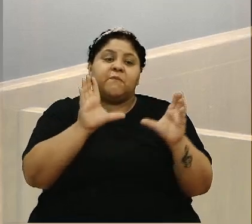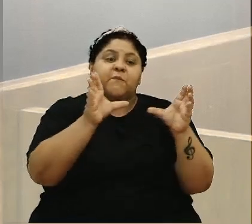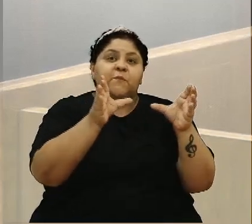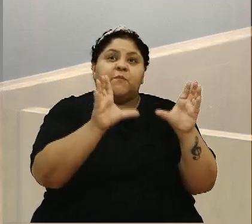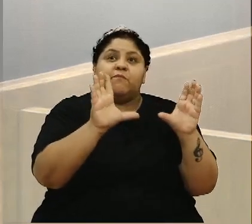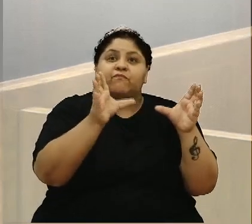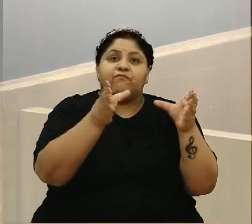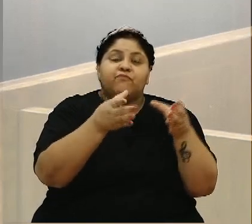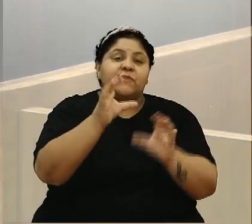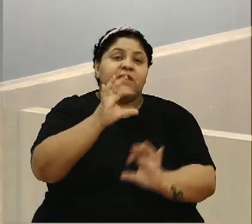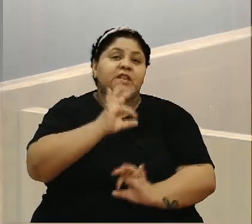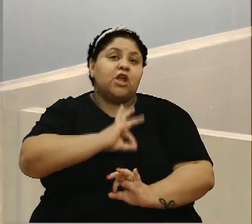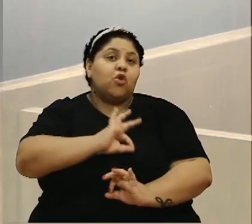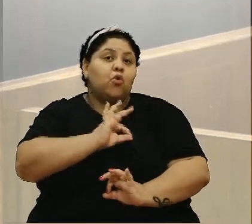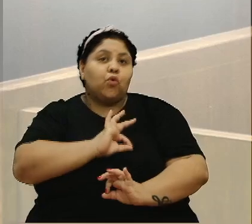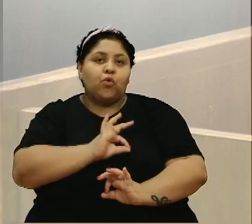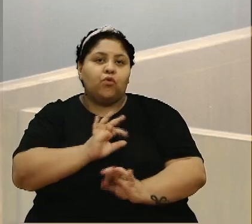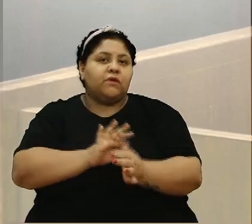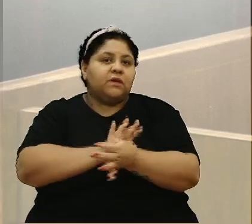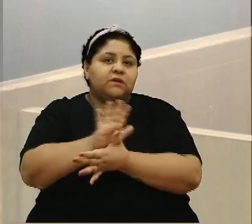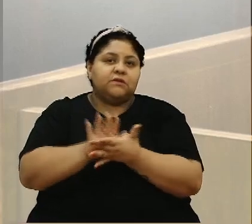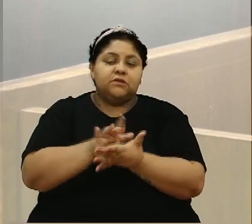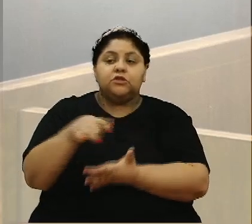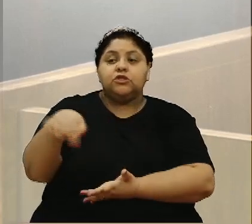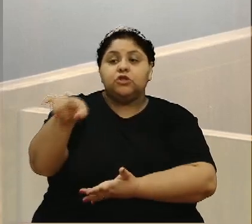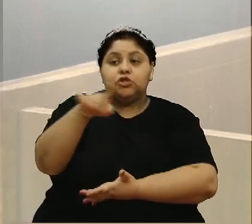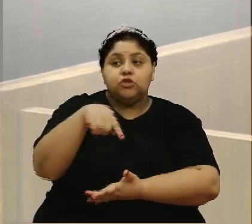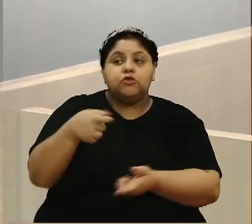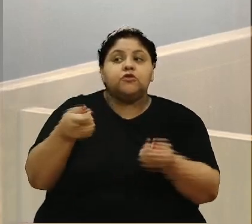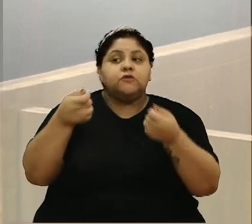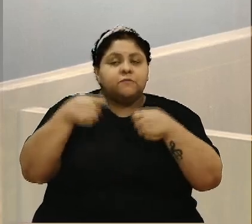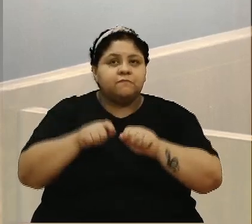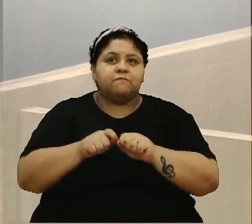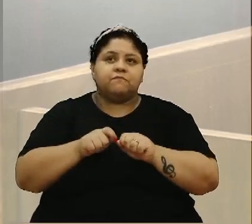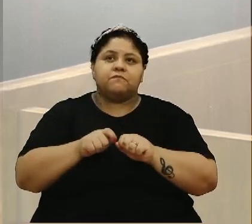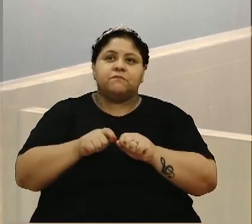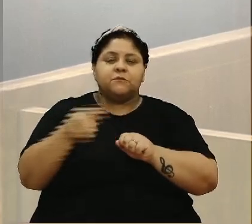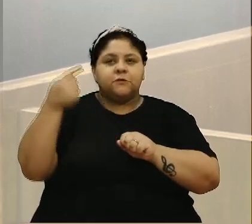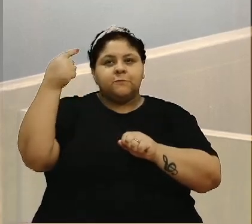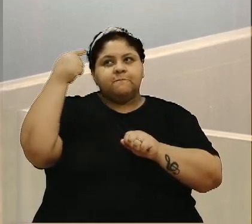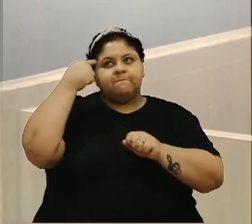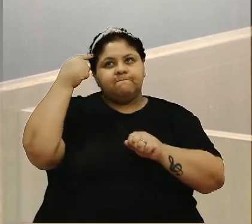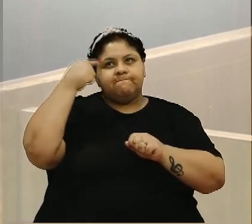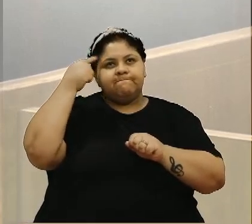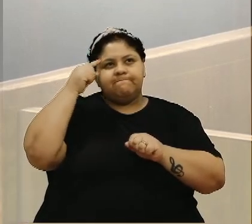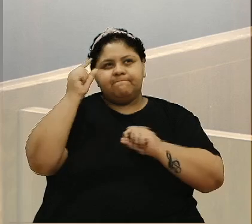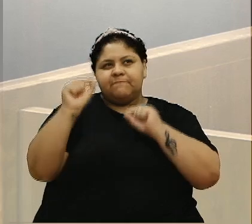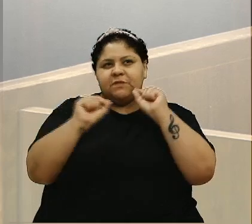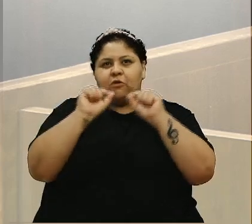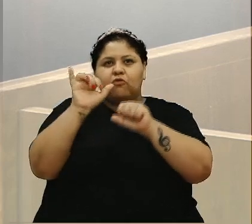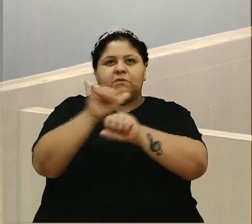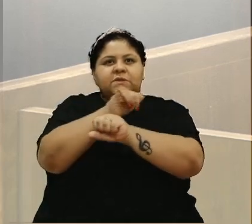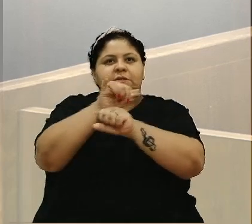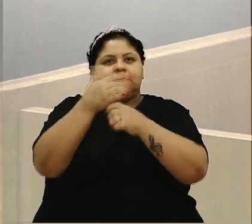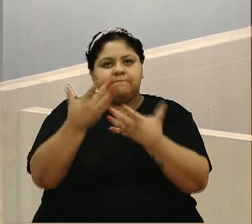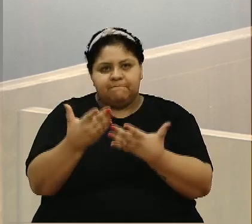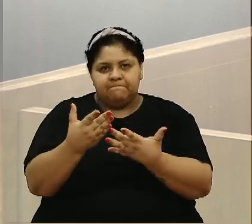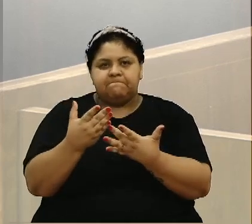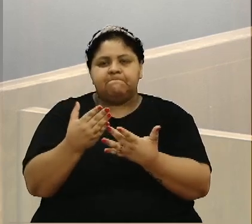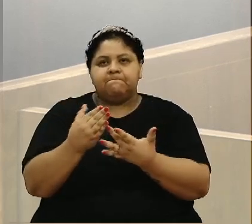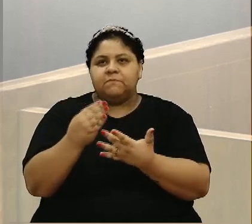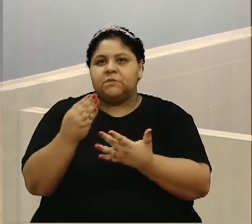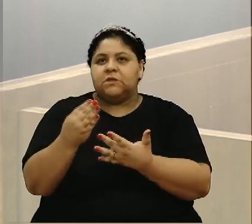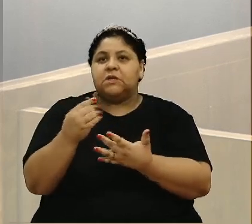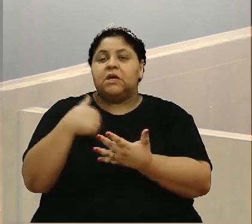tem lucro, né? Não visa lucro, e nós precisamos pensar em alguma coisa. Com certeza,